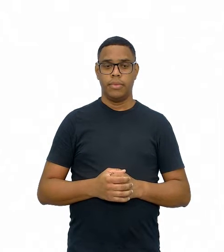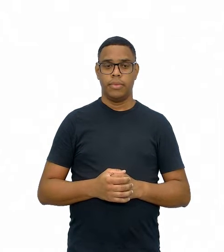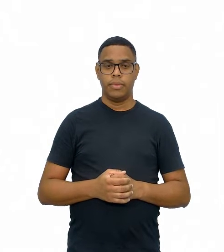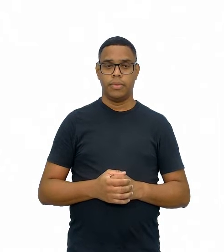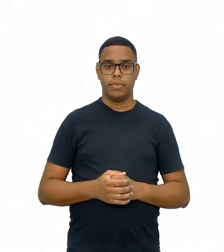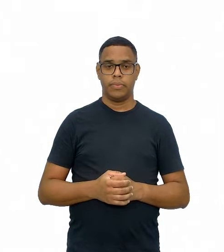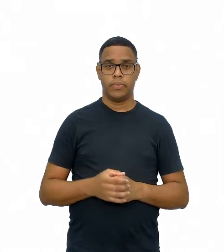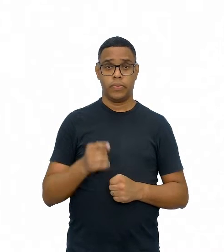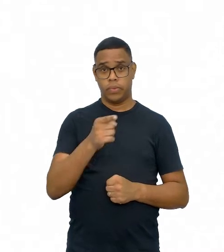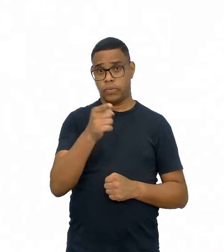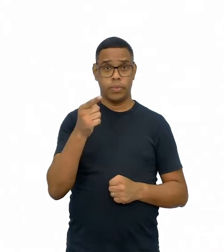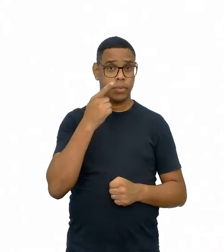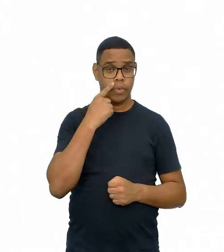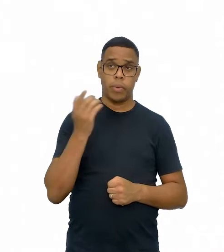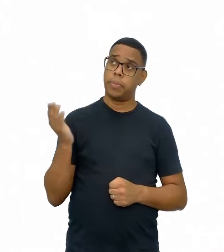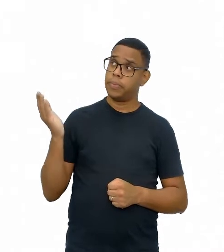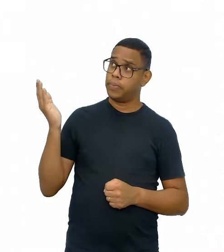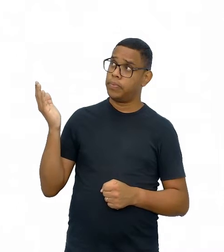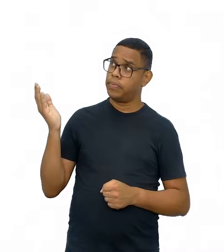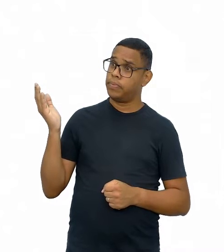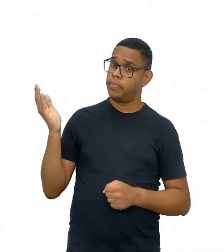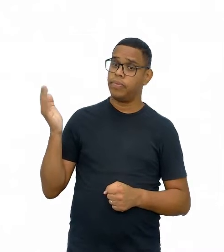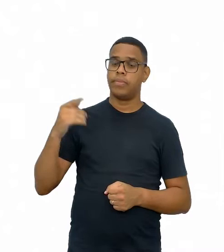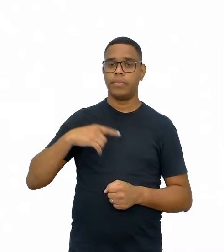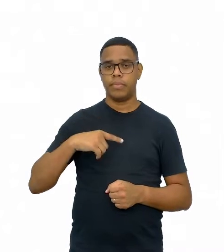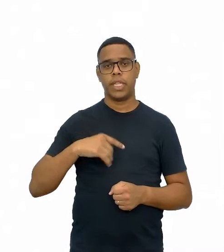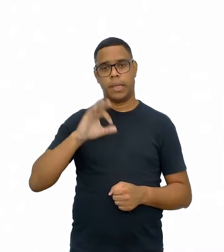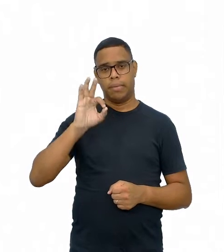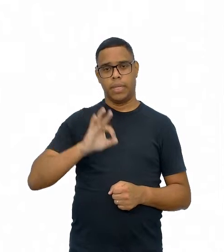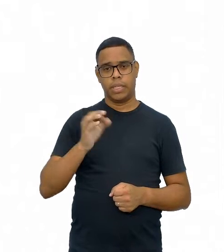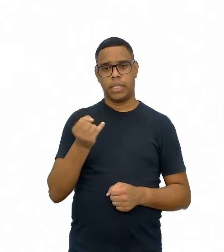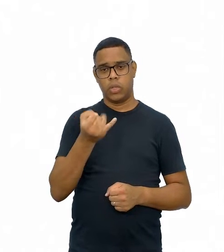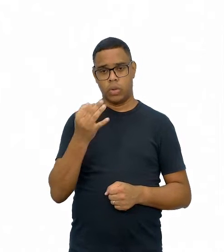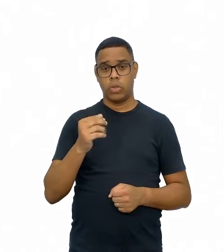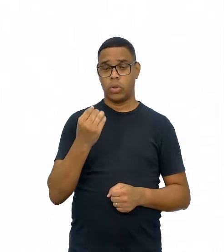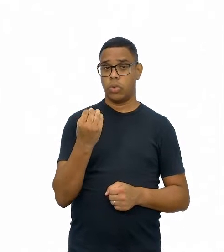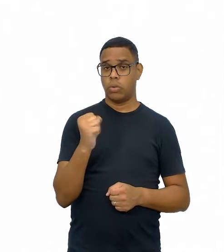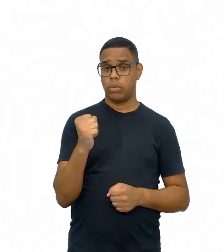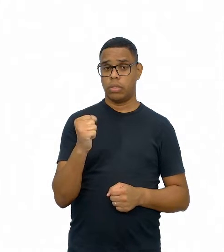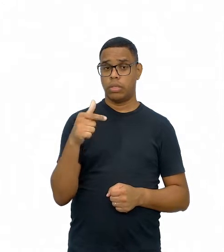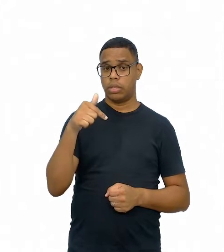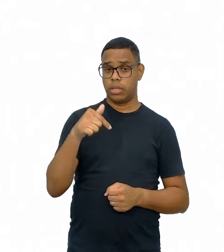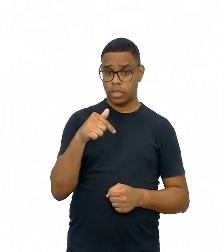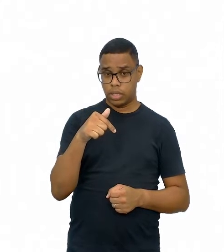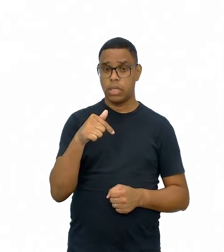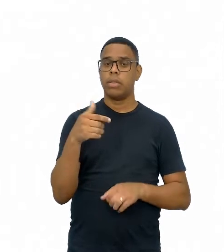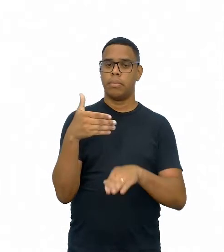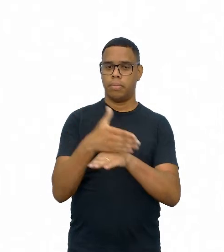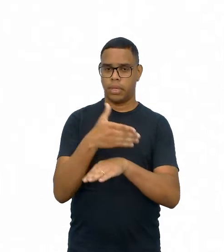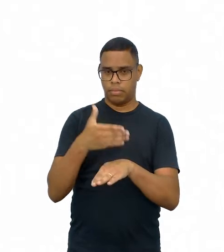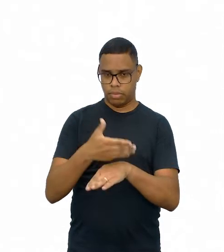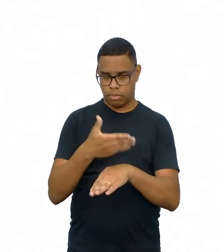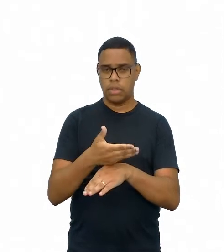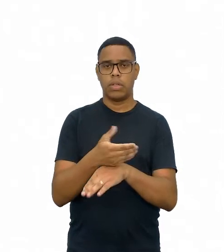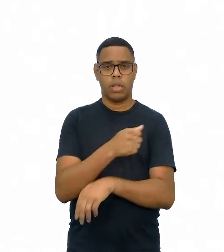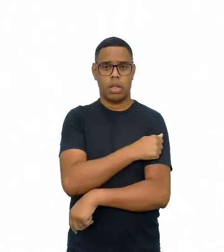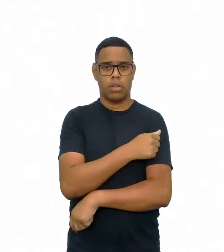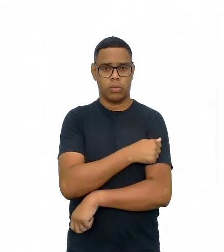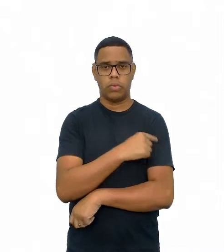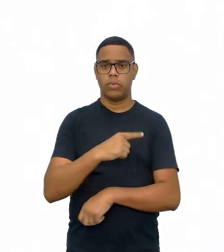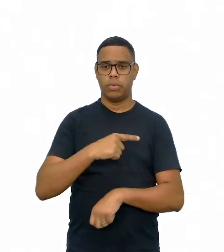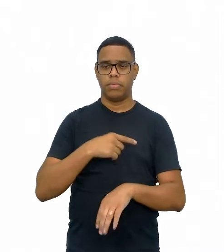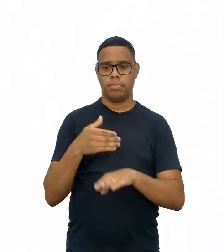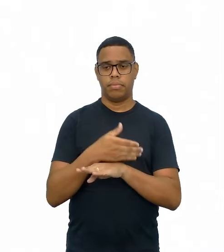Como você pode observar, nós tivemos um percentual de 87% de participação dos nossos